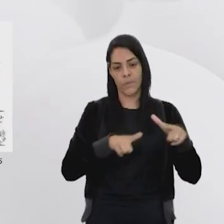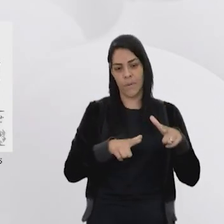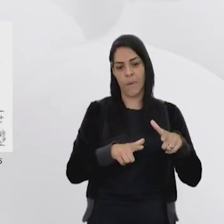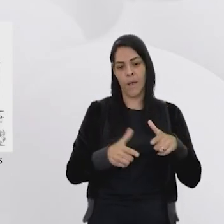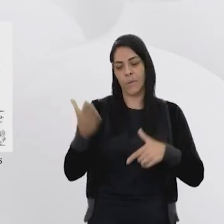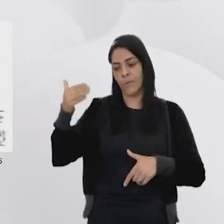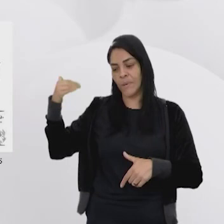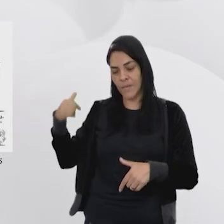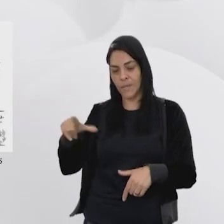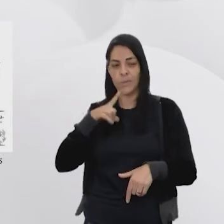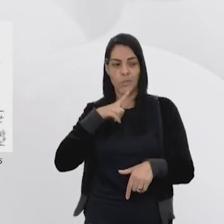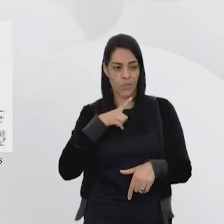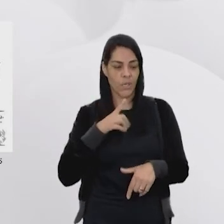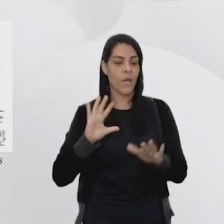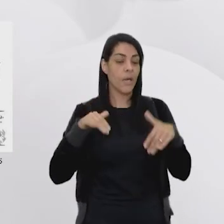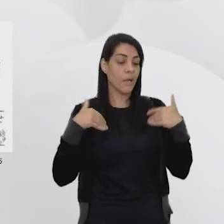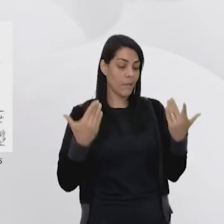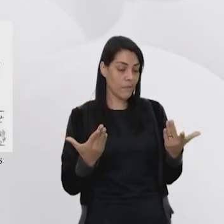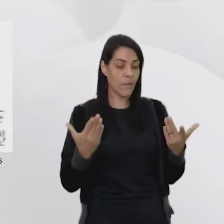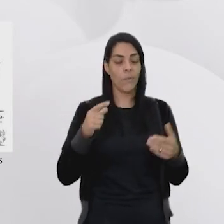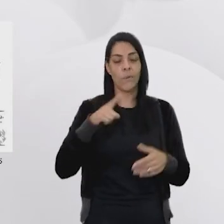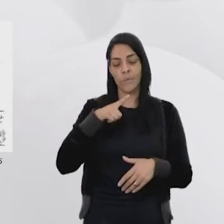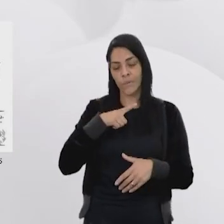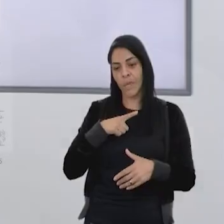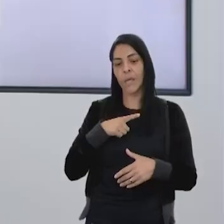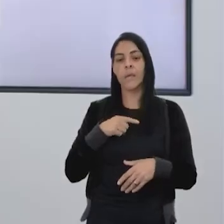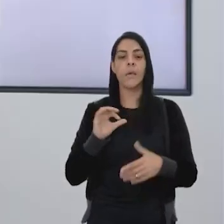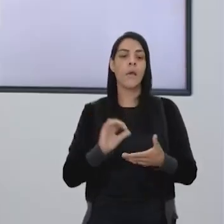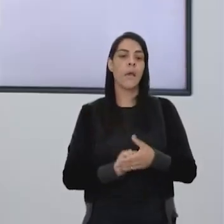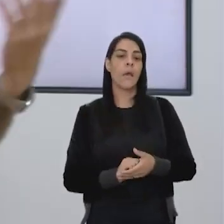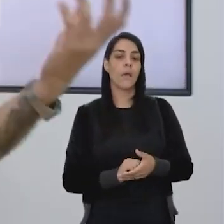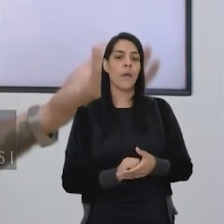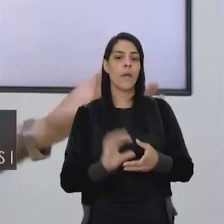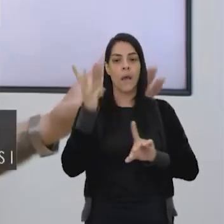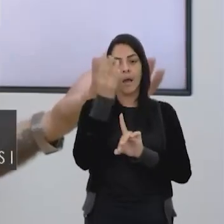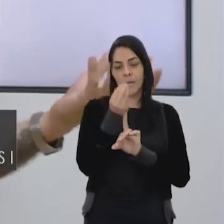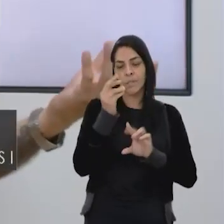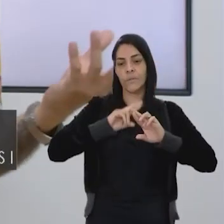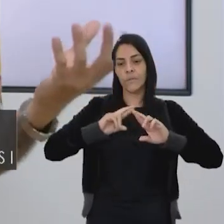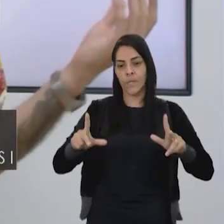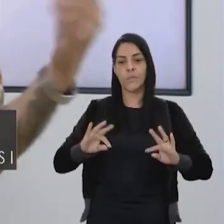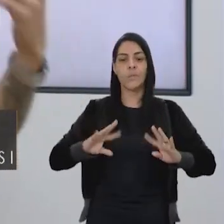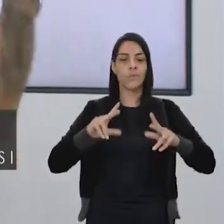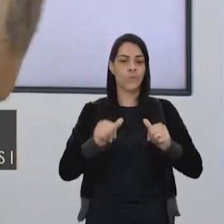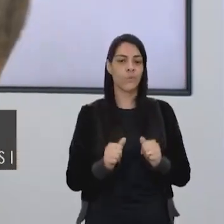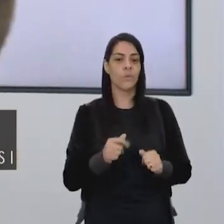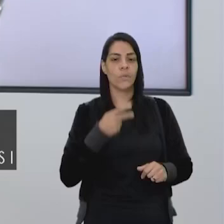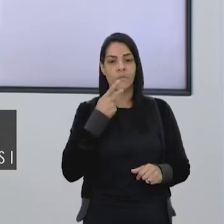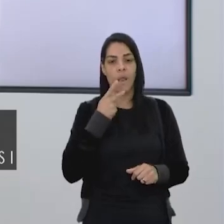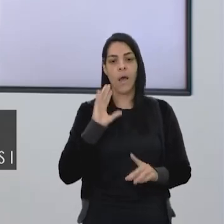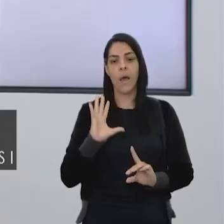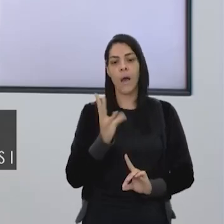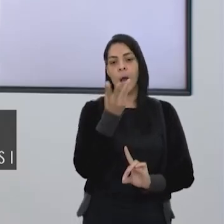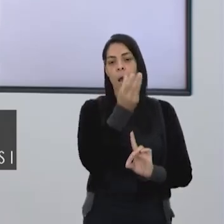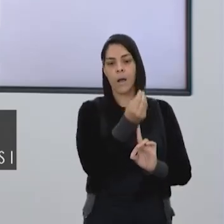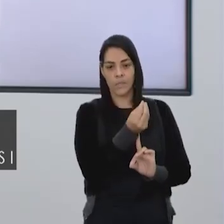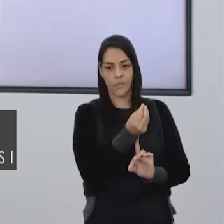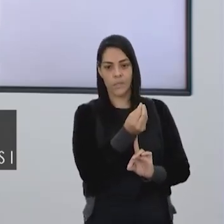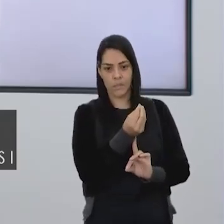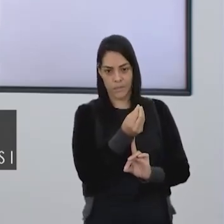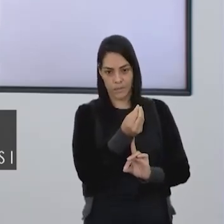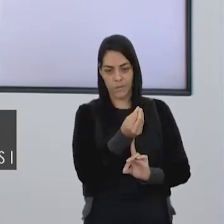Isso adentra em algumas concepções sobre arte que diferenciam aquilo que é chamado de arte daquilo que é chamado